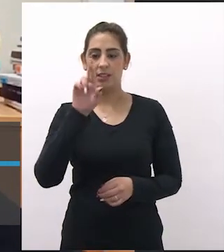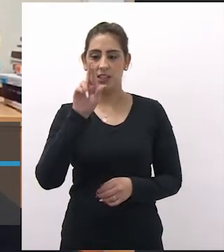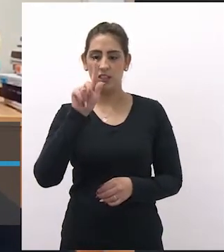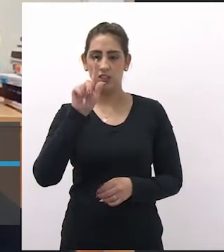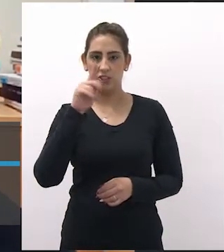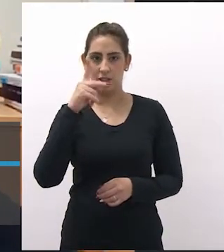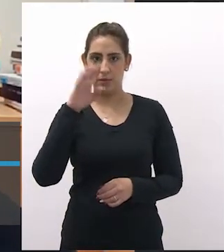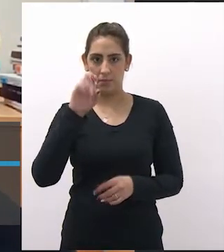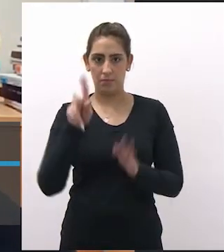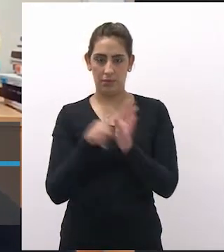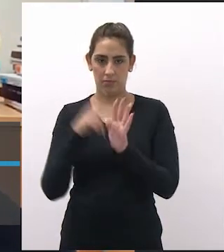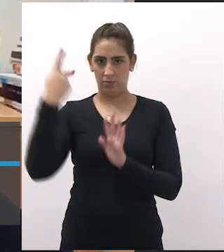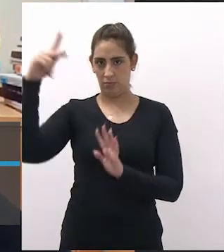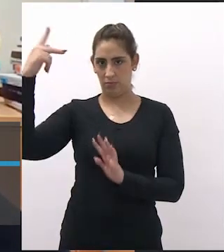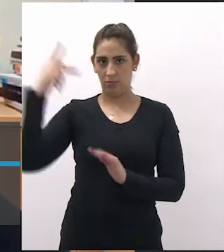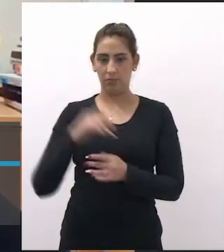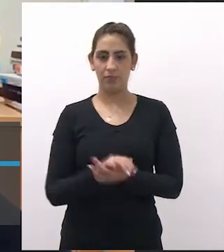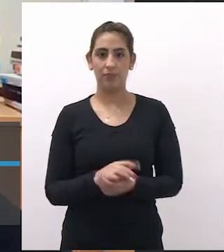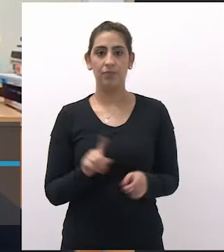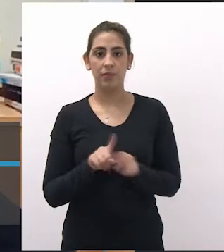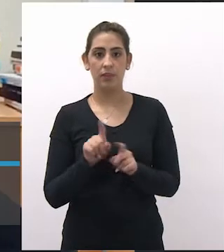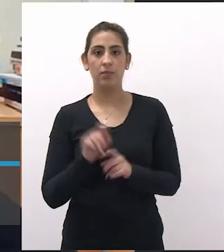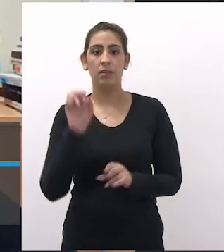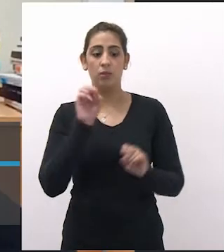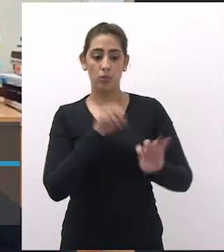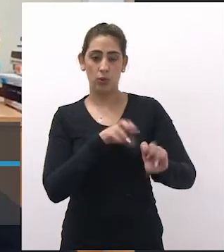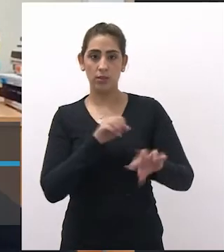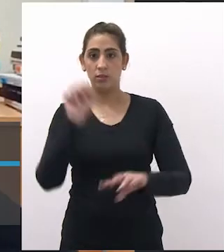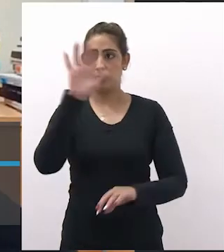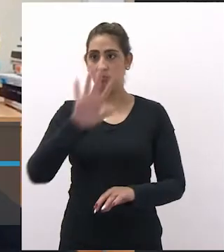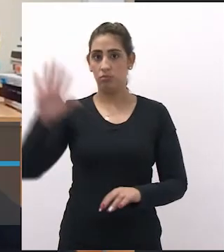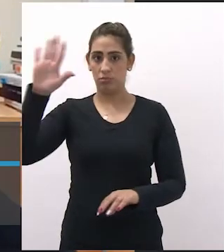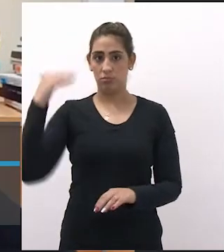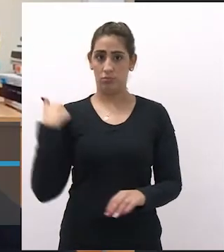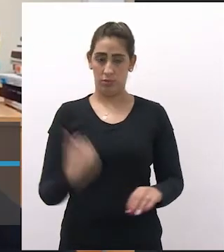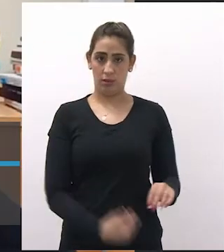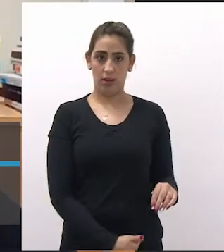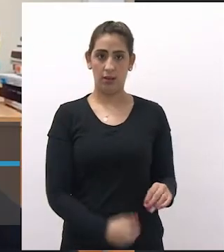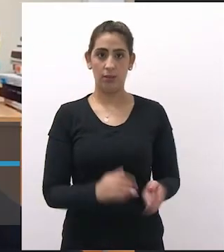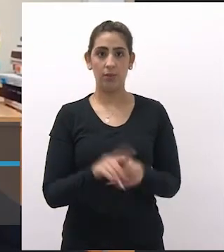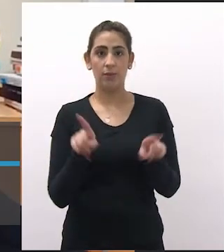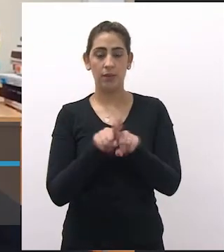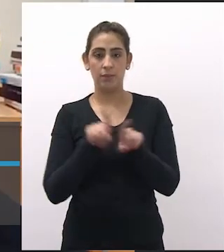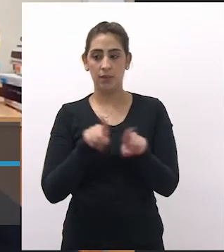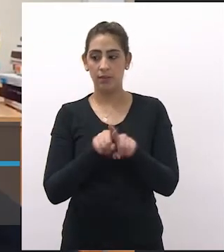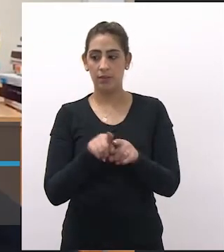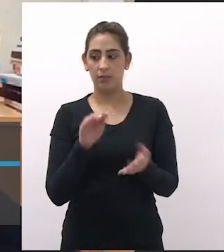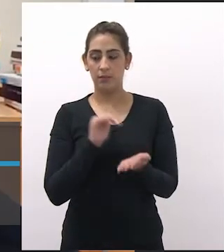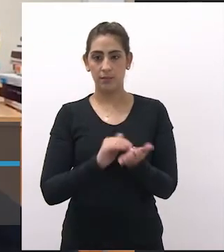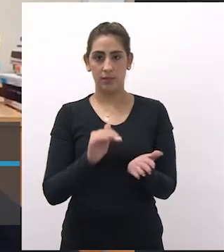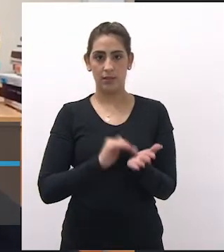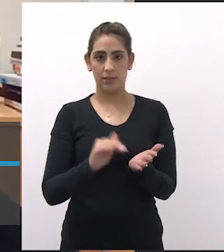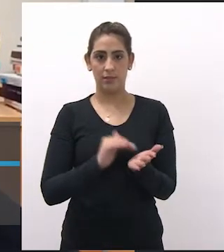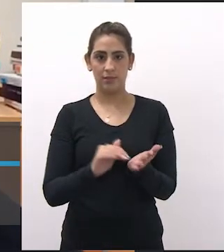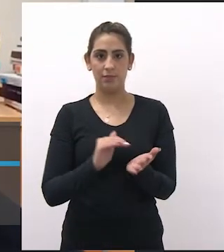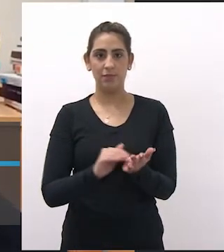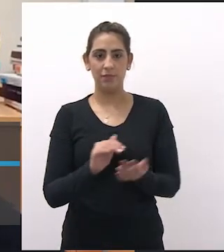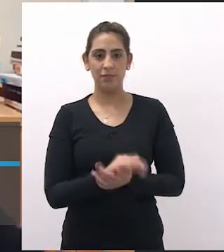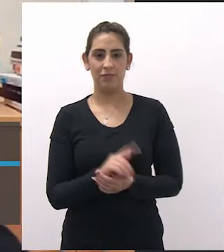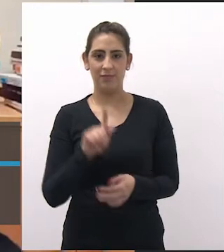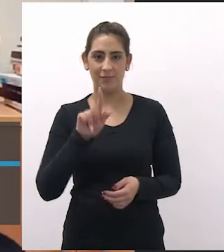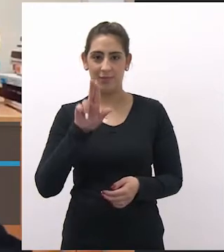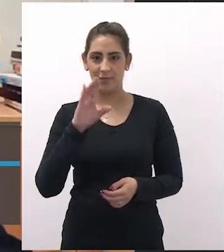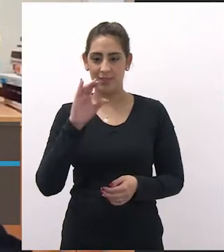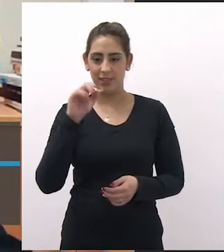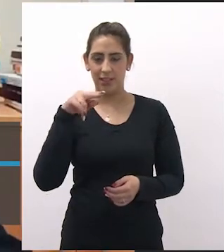né, e também da Secretaria da Educação Estadual, e da Luciana Conde, que é assessora de comunicação